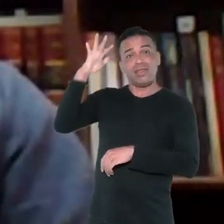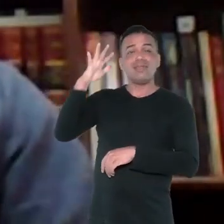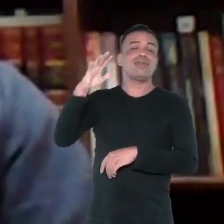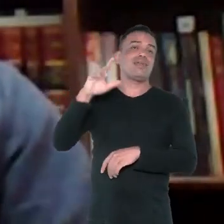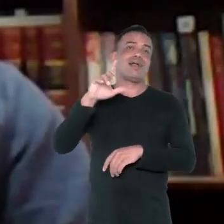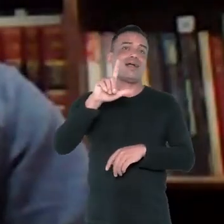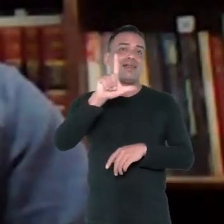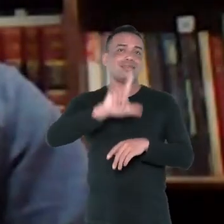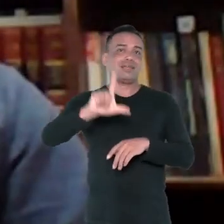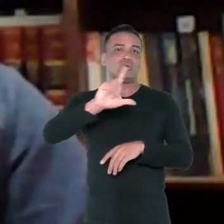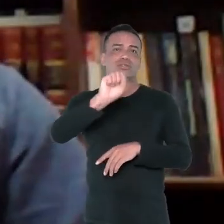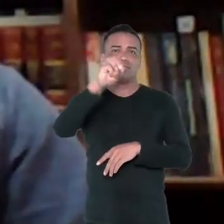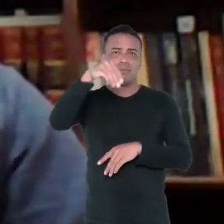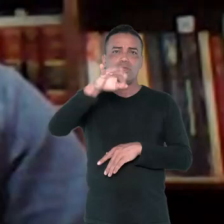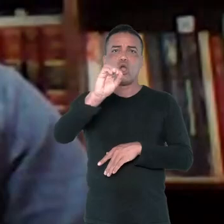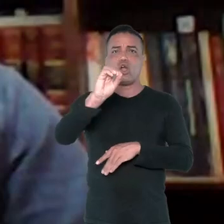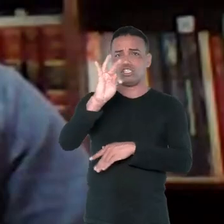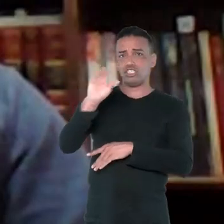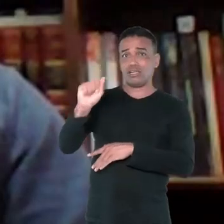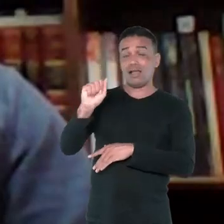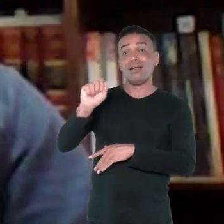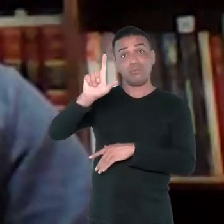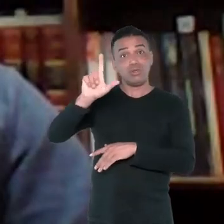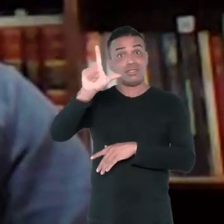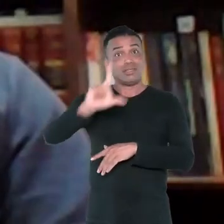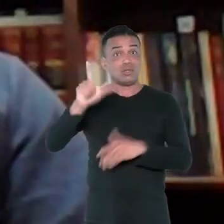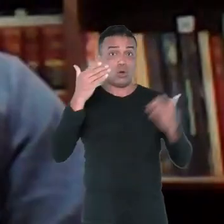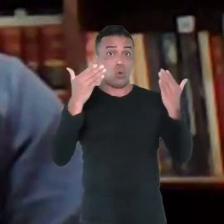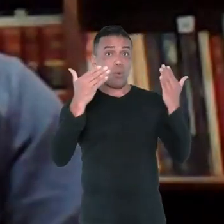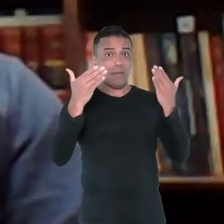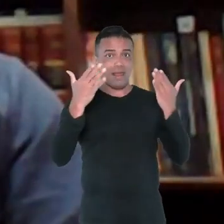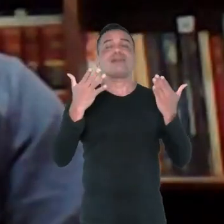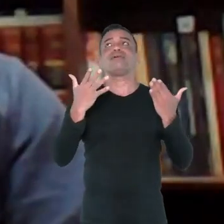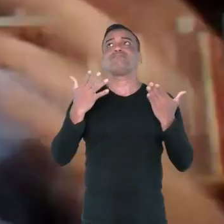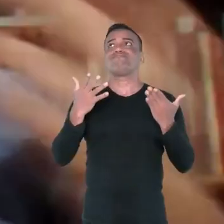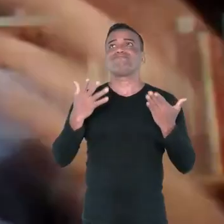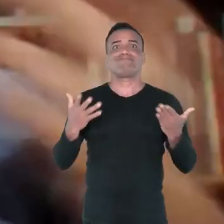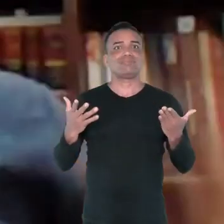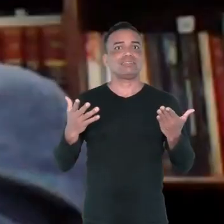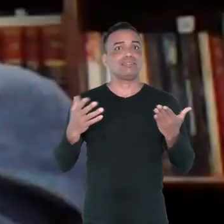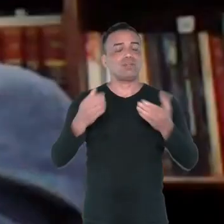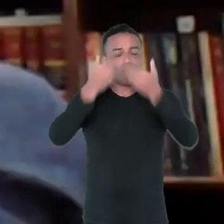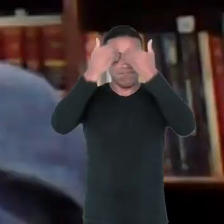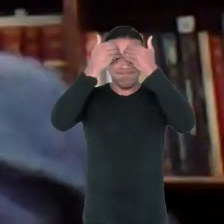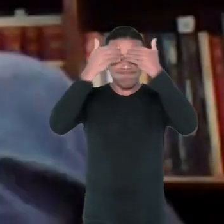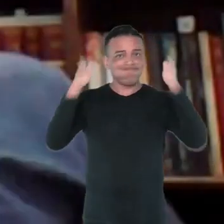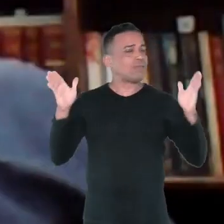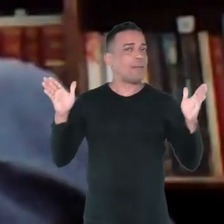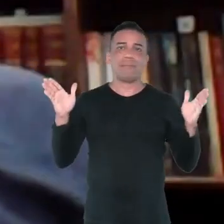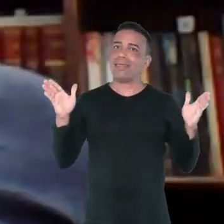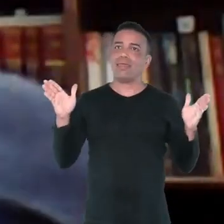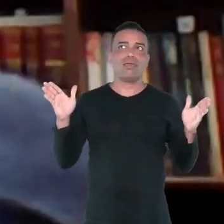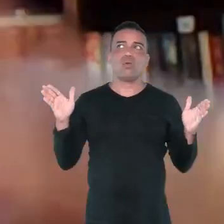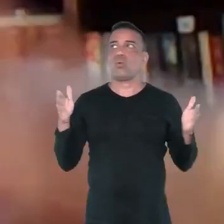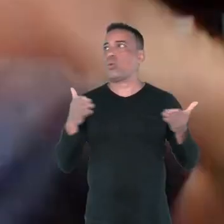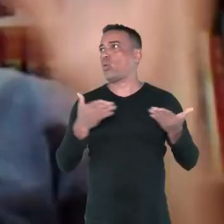fiz doutorado em literatura comparada, que abriu muito